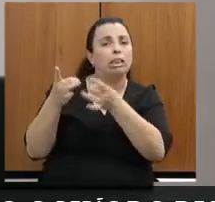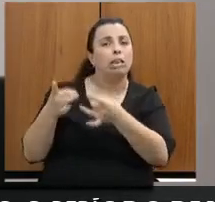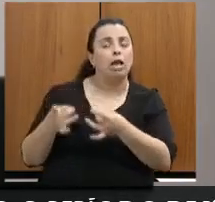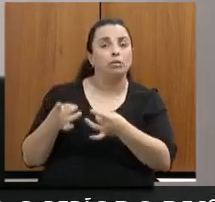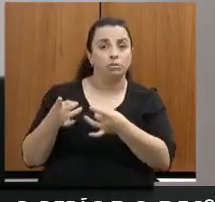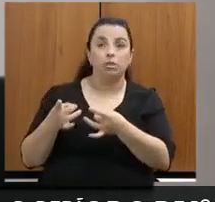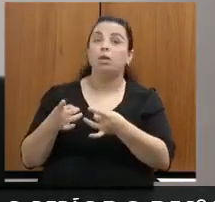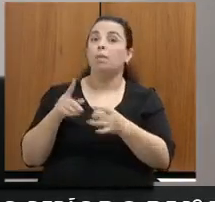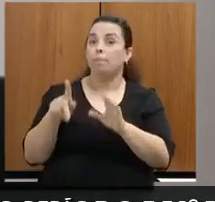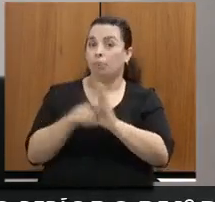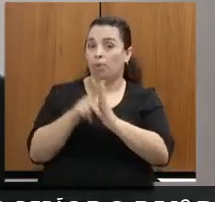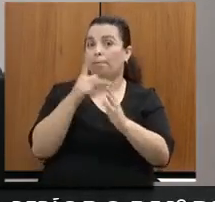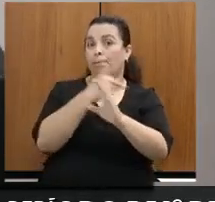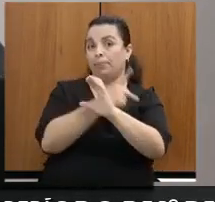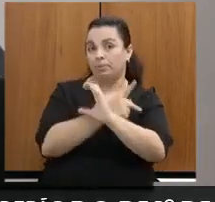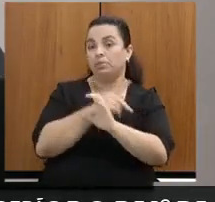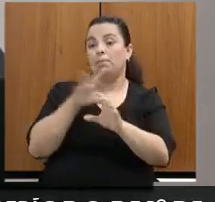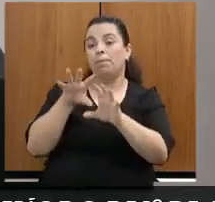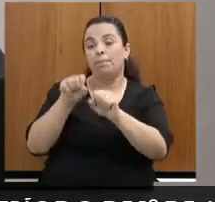civil